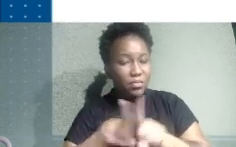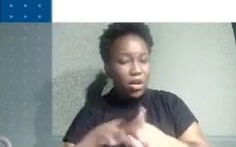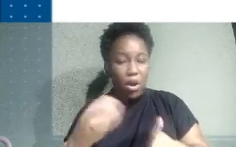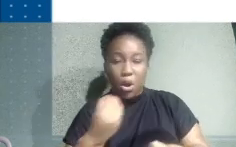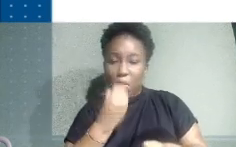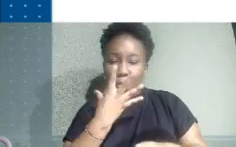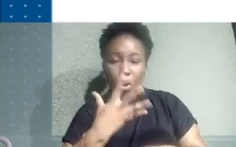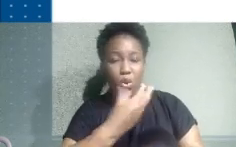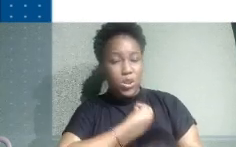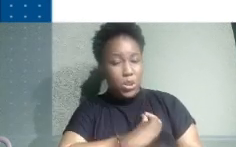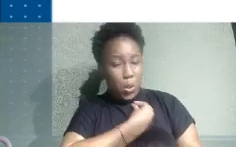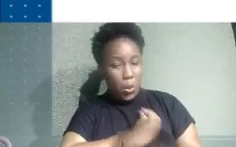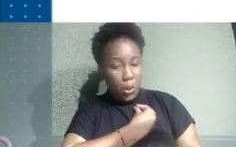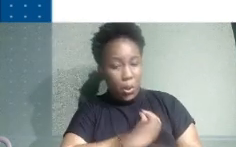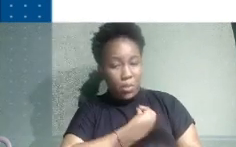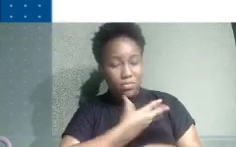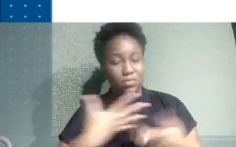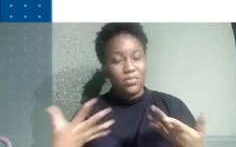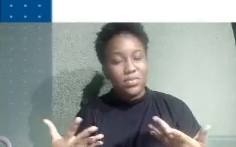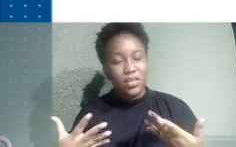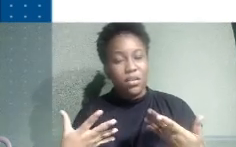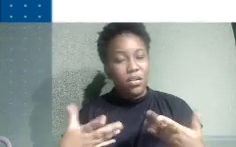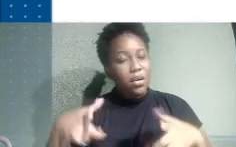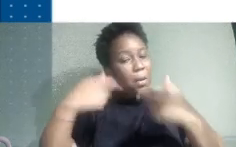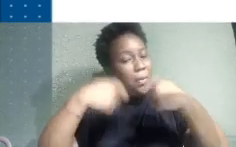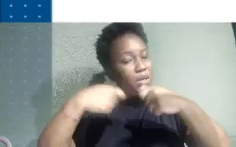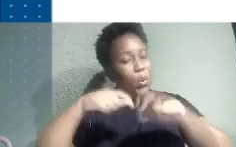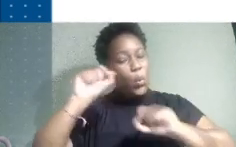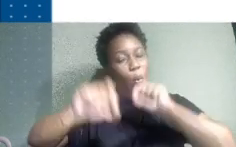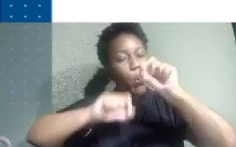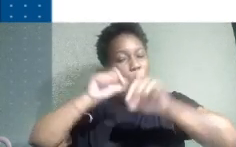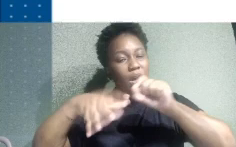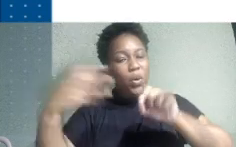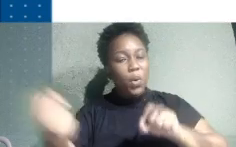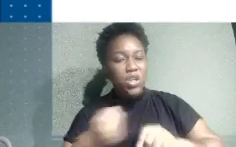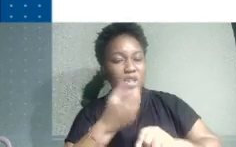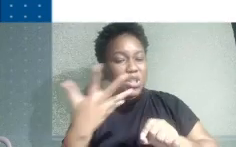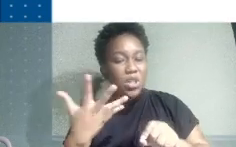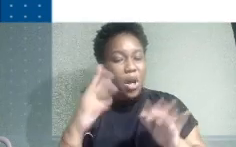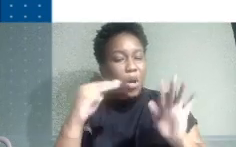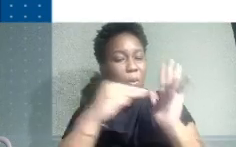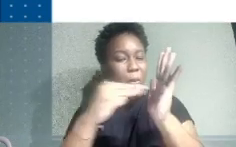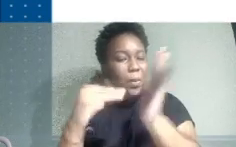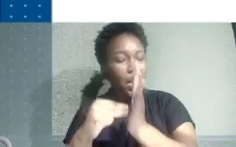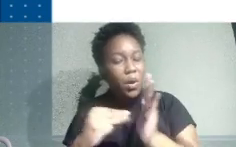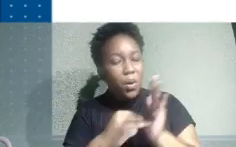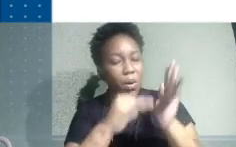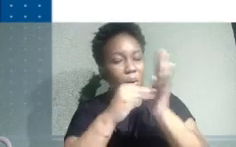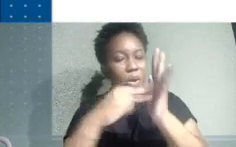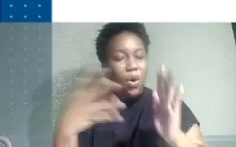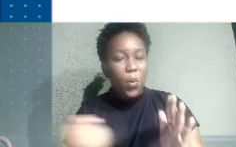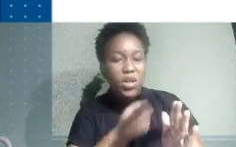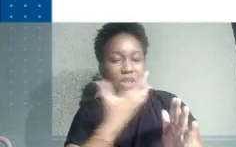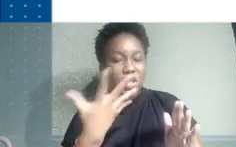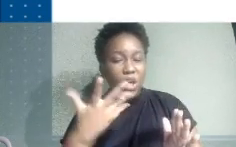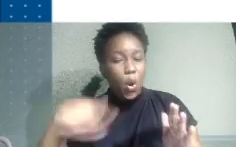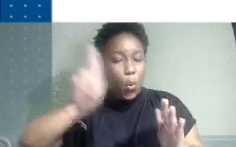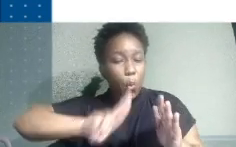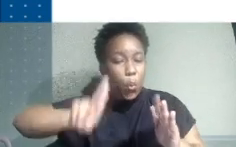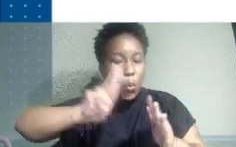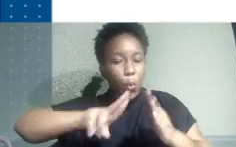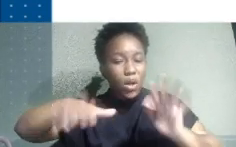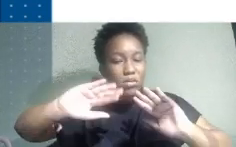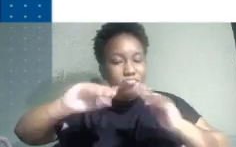e a devida execução. Então eu preciso colocar lá a quantidade de tomada de uso geral, quantidade de tomada de uso específico, preciso saber